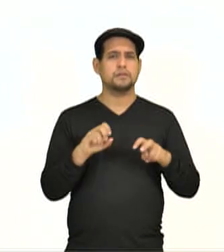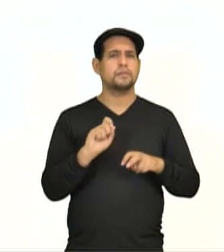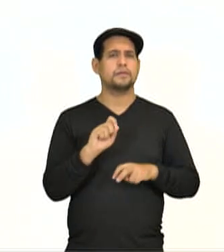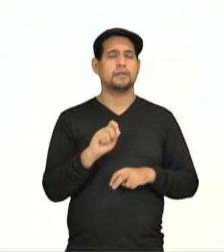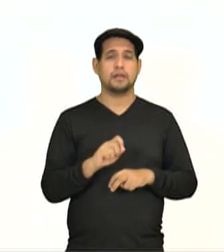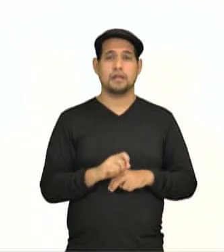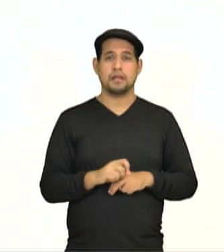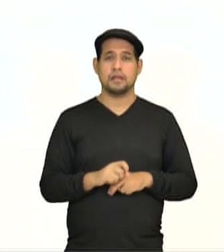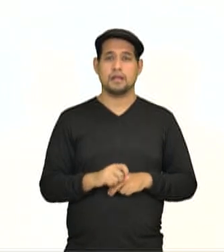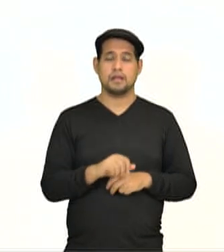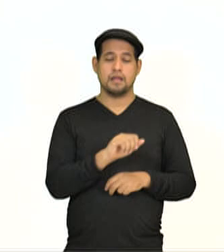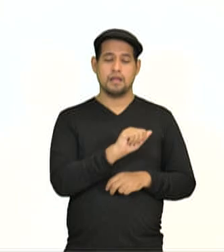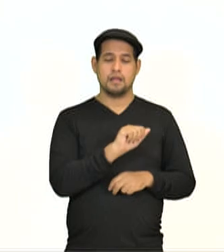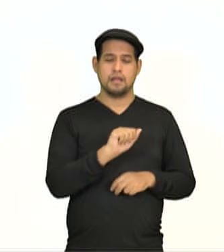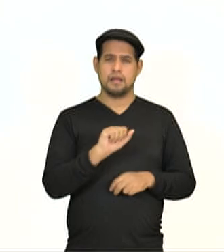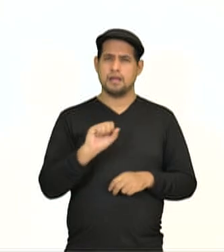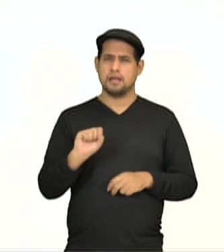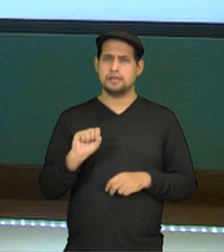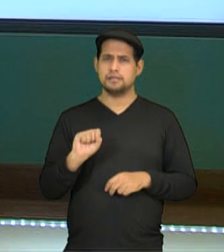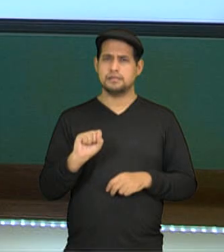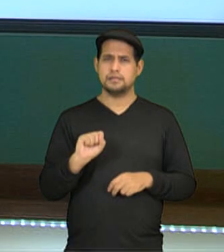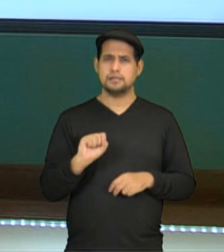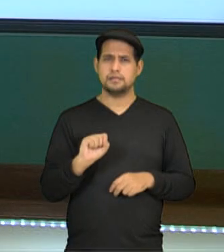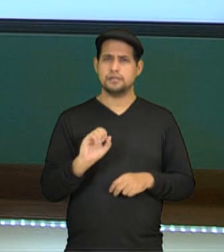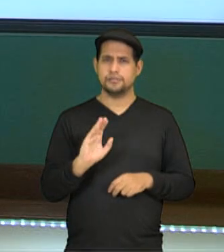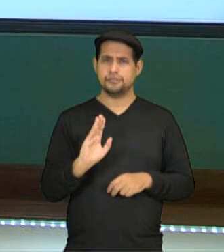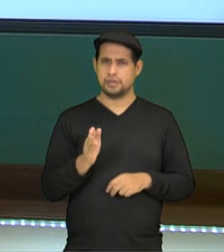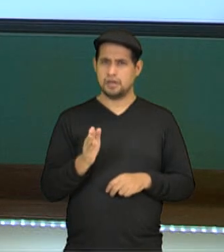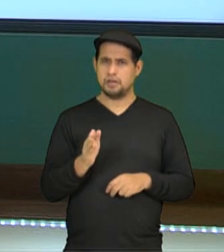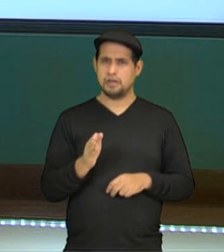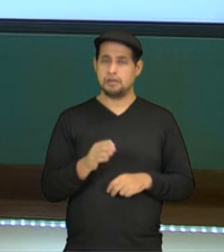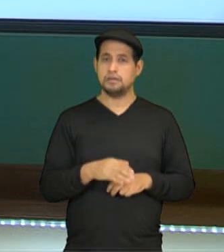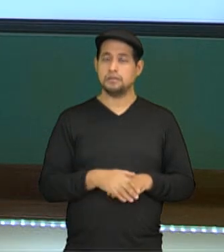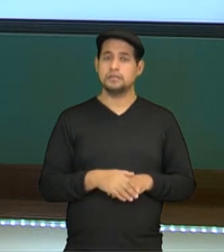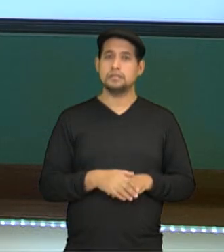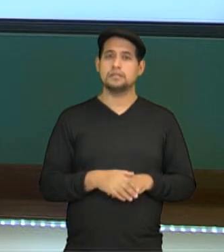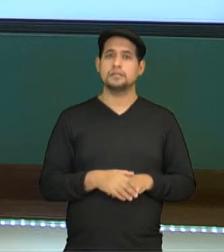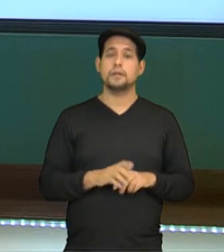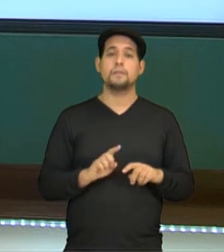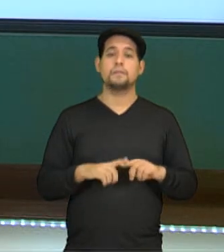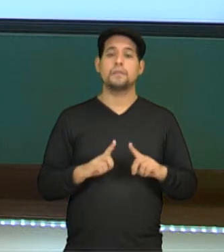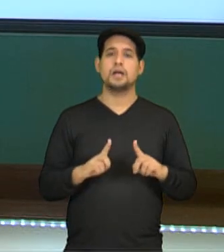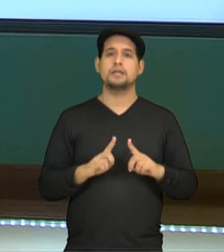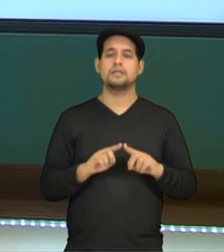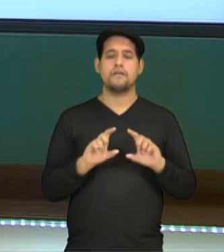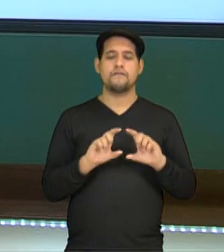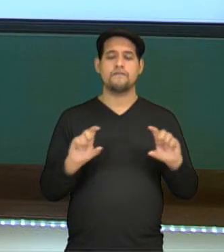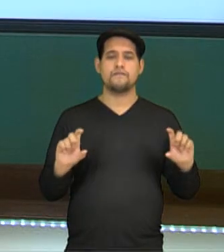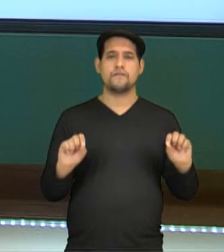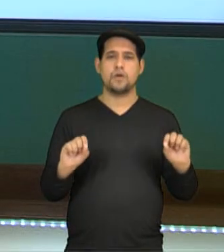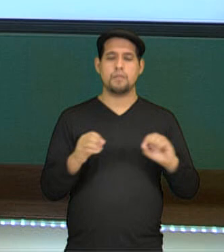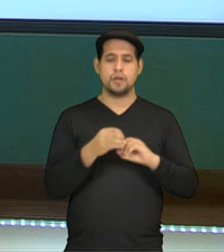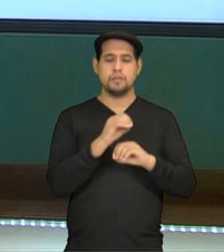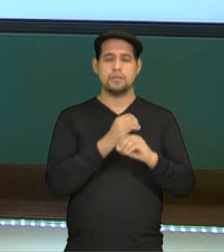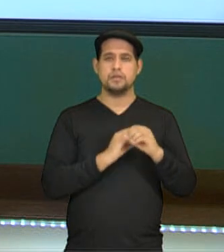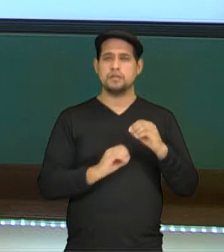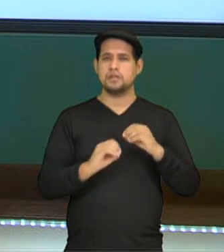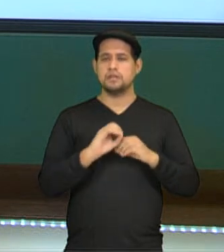o AAS, o ácido acetil salicílico, cuja fórmula molecular é